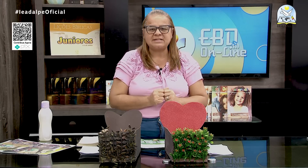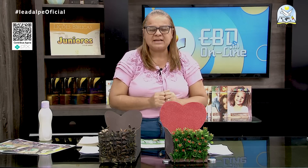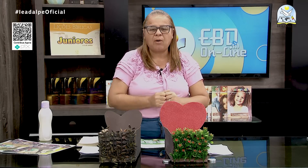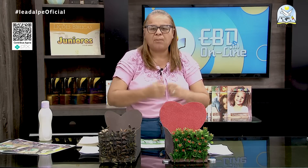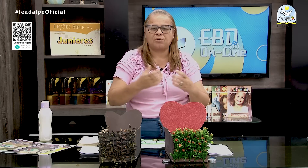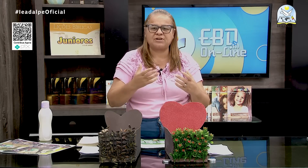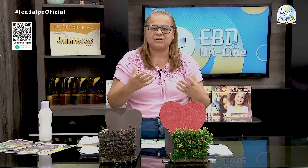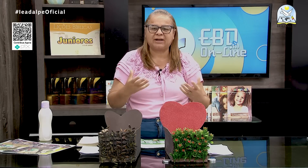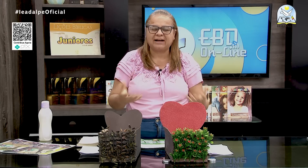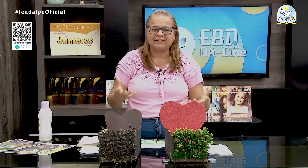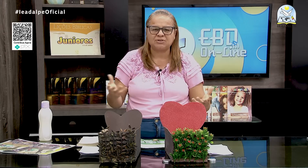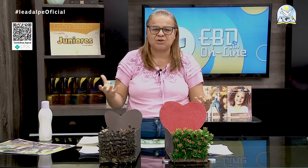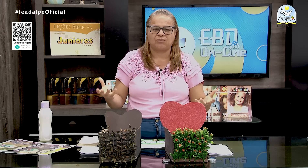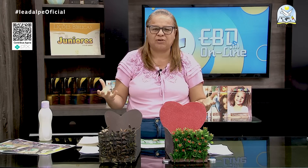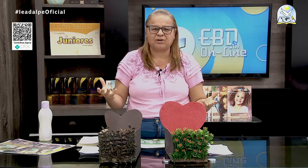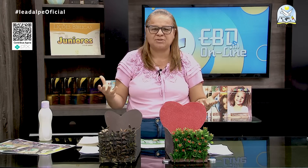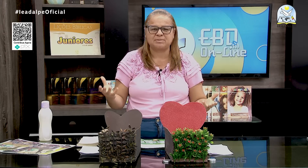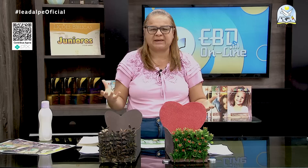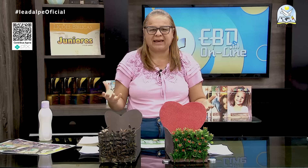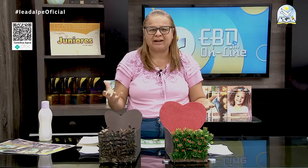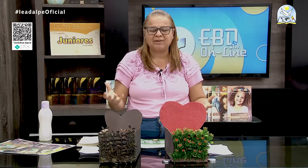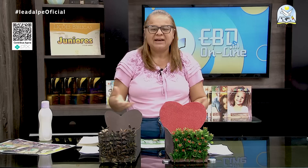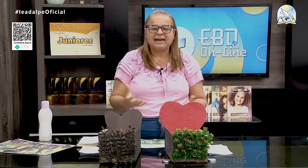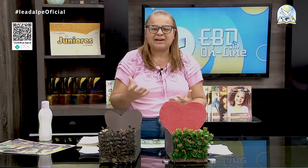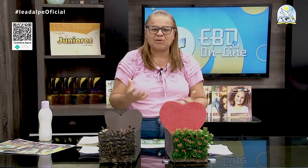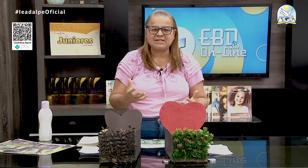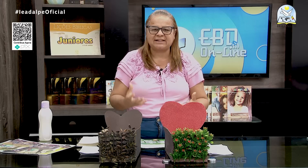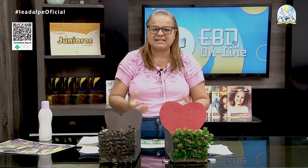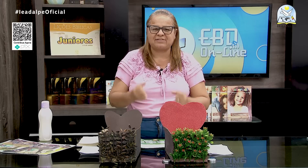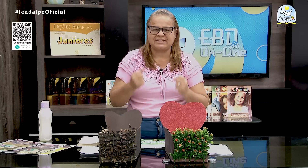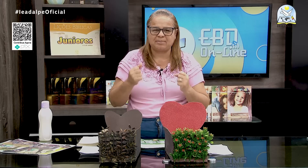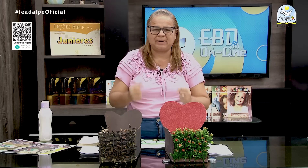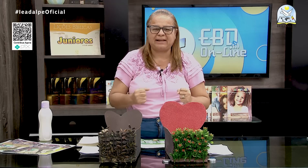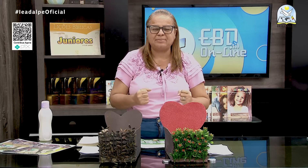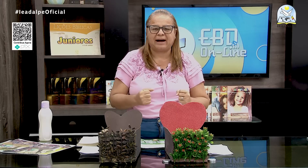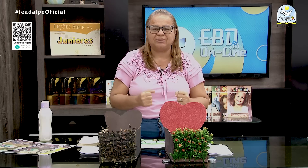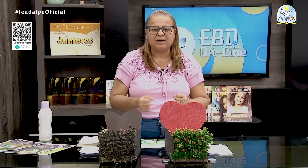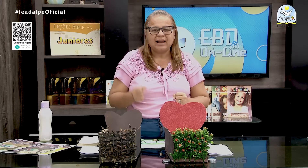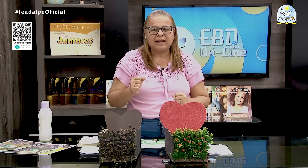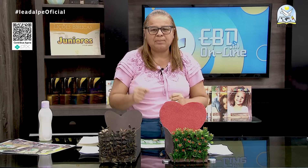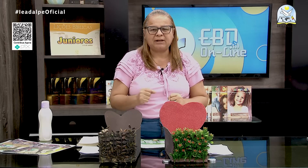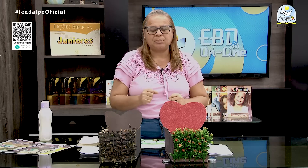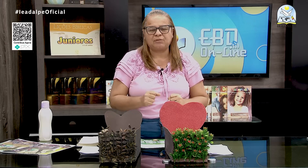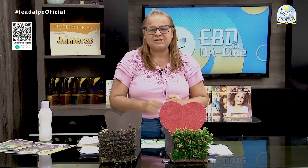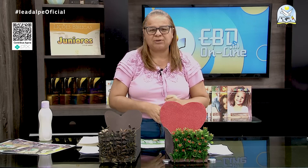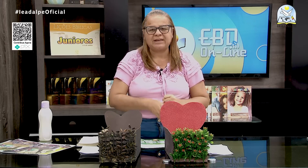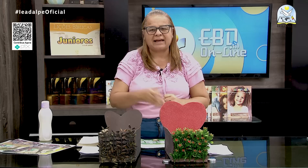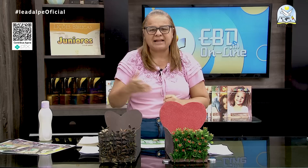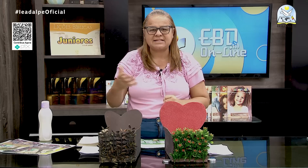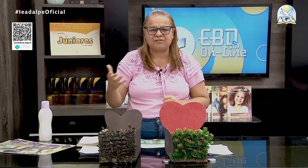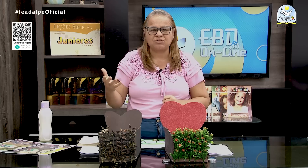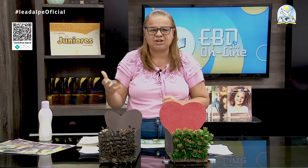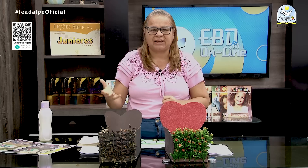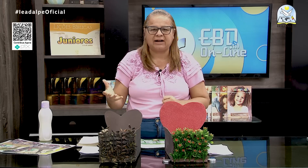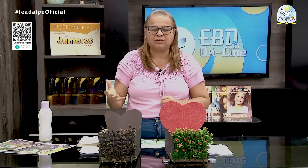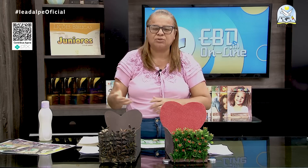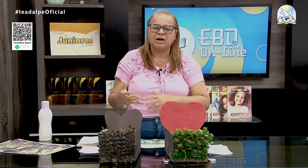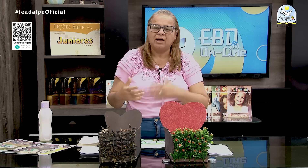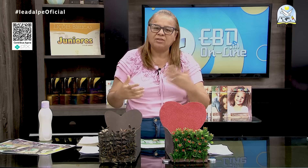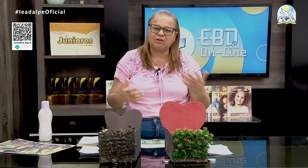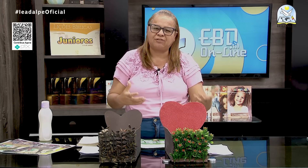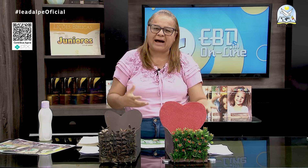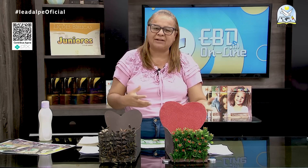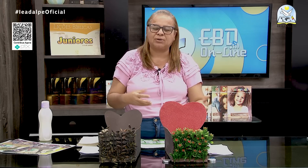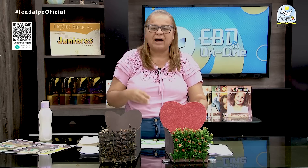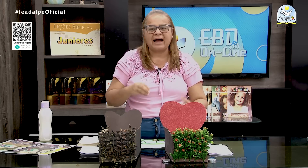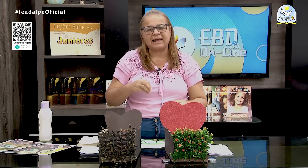da oração O professor canta os louvores com os pequenos e com certeza vai ser bem animado lembrando o professor que aqueles que vão chegando